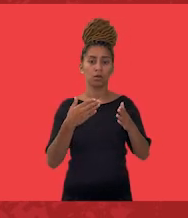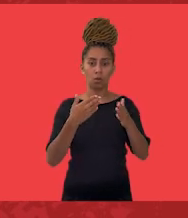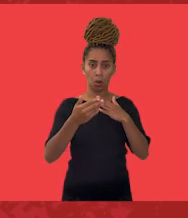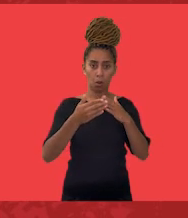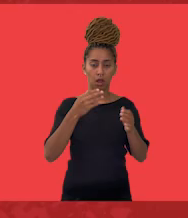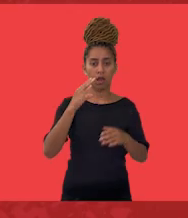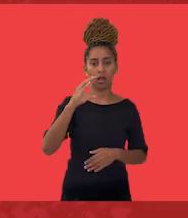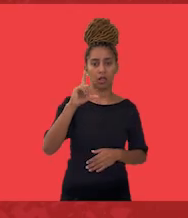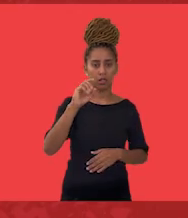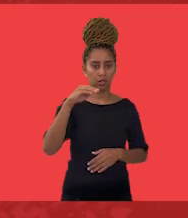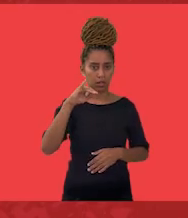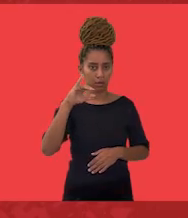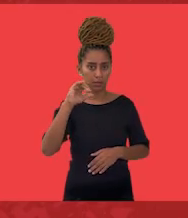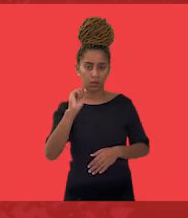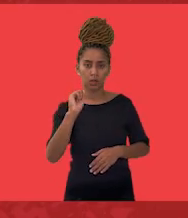vida do alto,